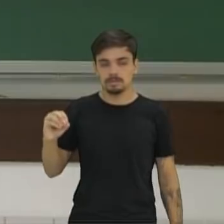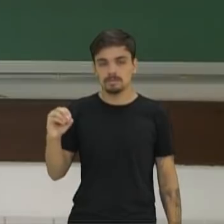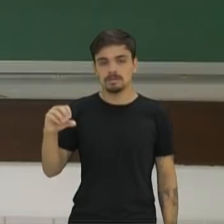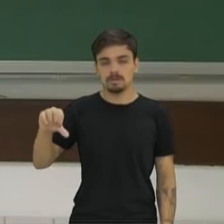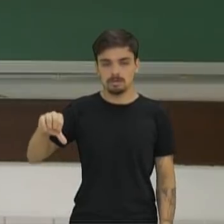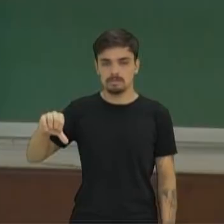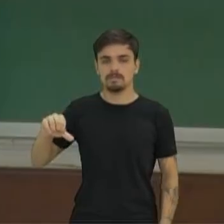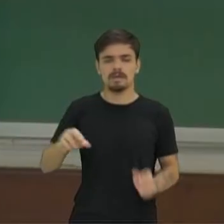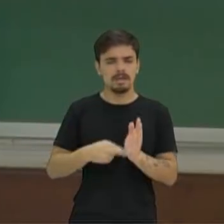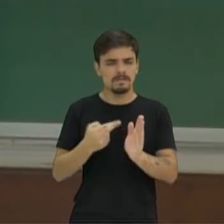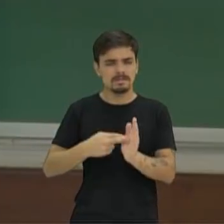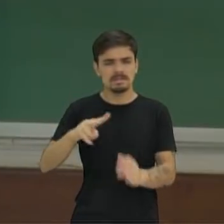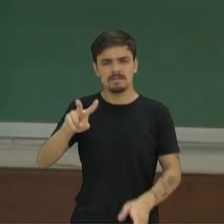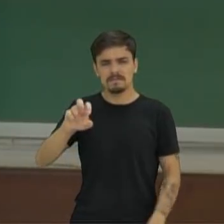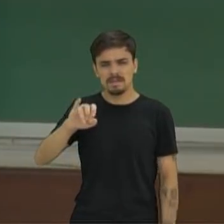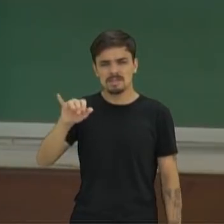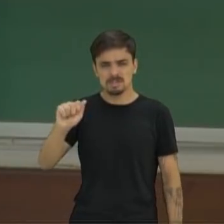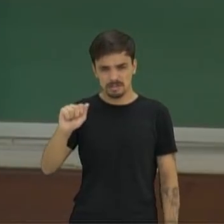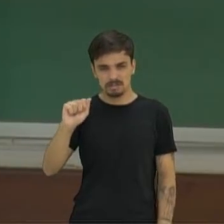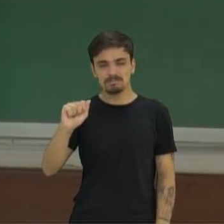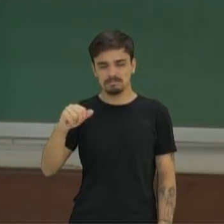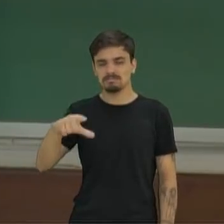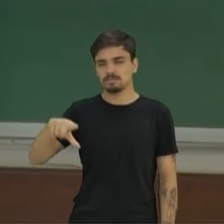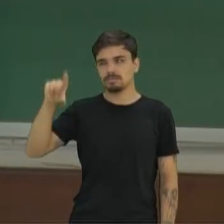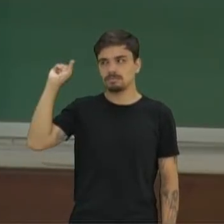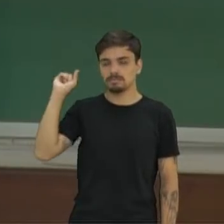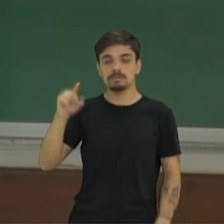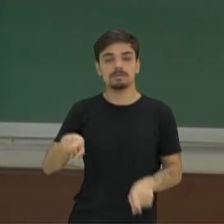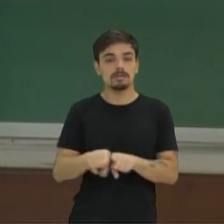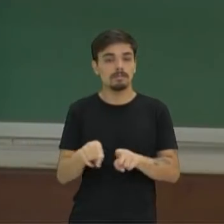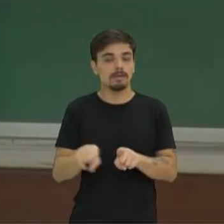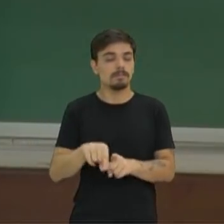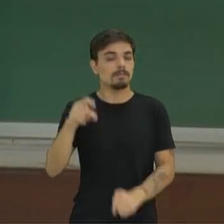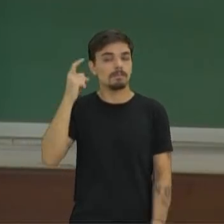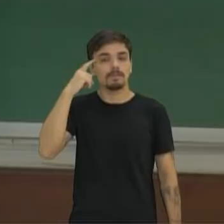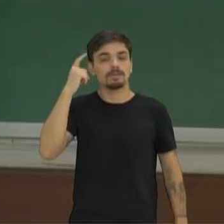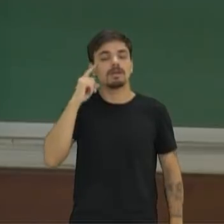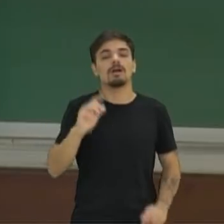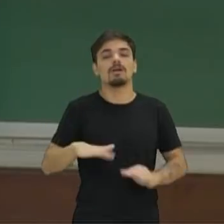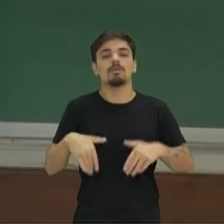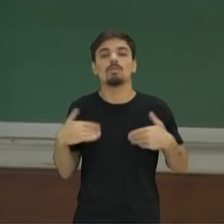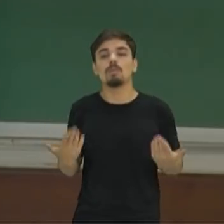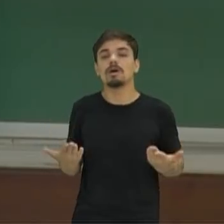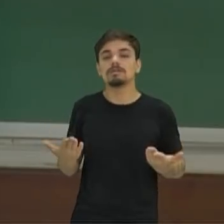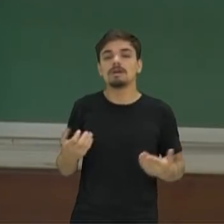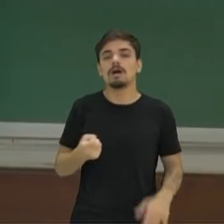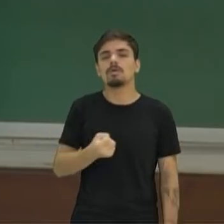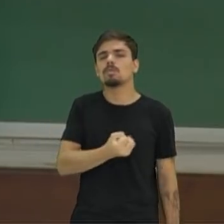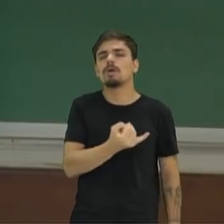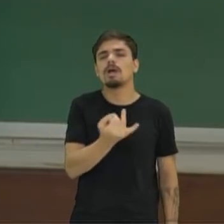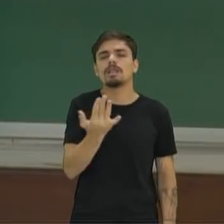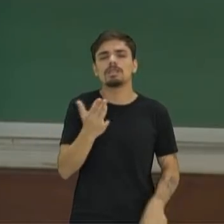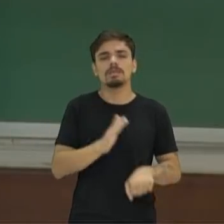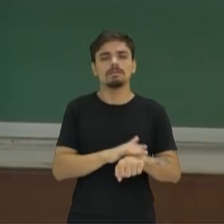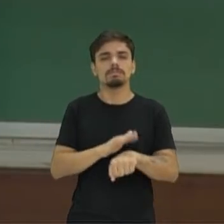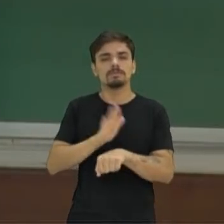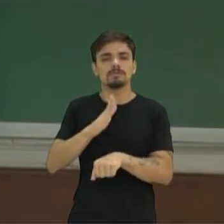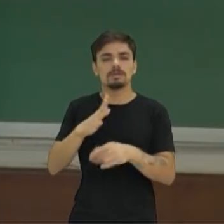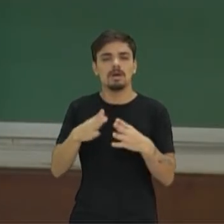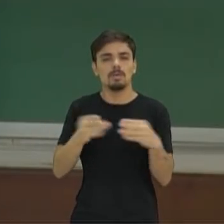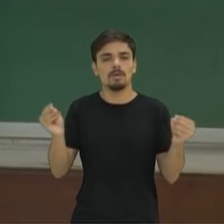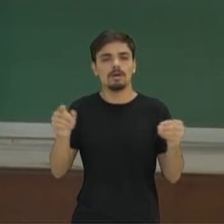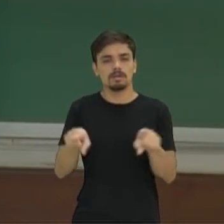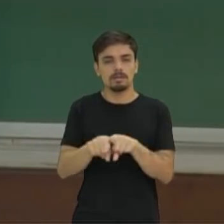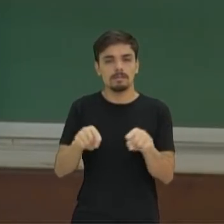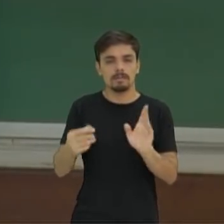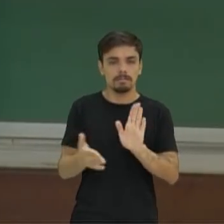mais antigo. Então eu já tenho que pensar também em quando isso foi. né? Quanto tempo faz que esse artigo de opinião